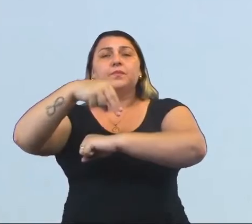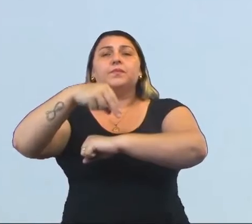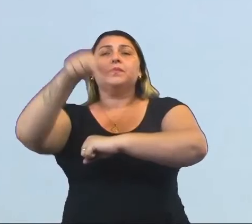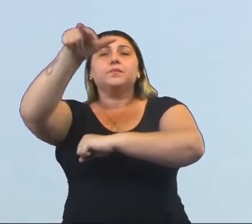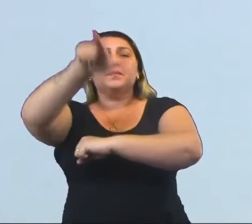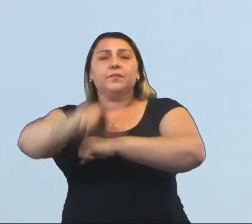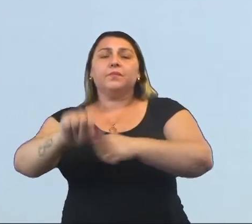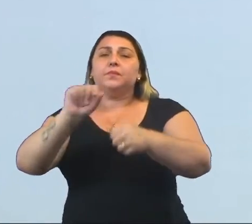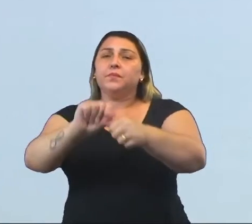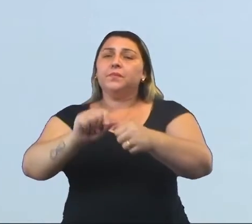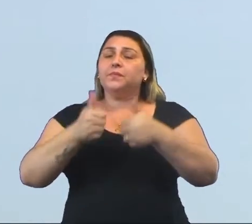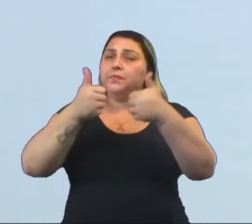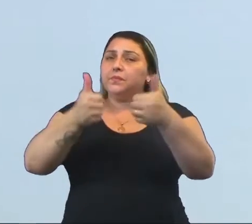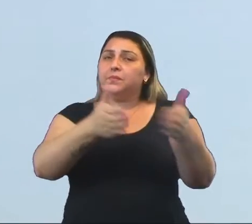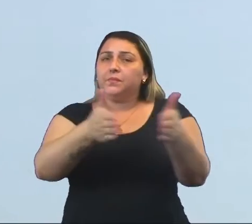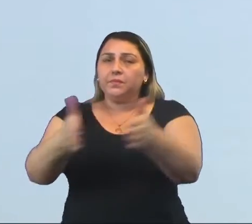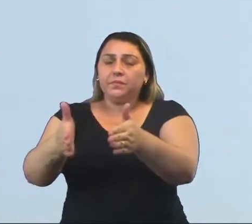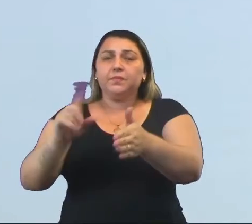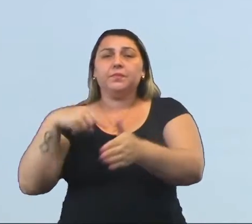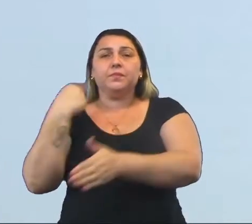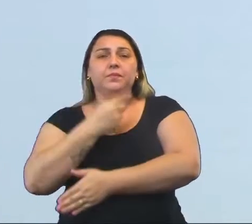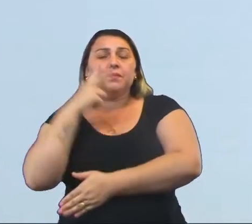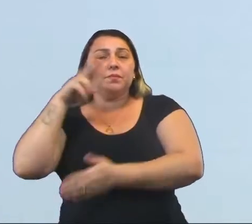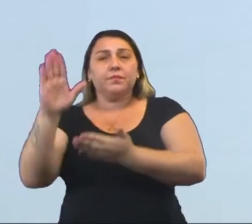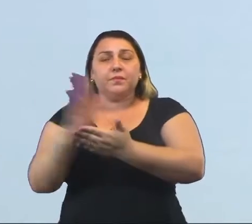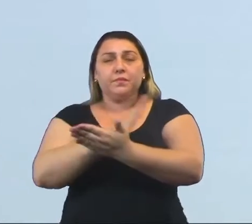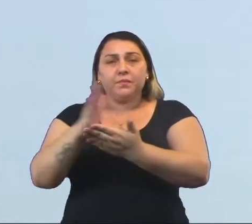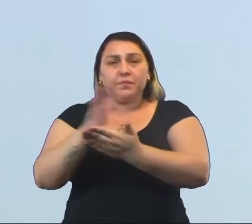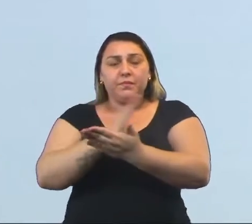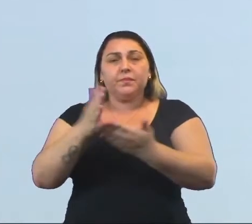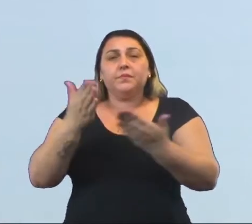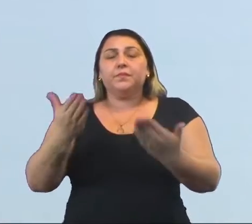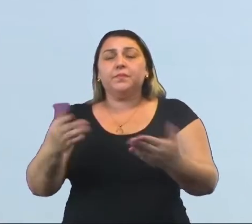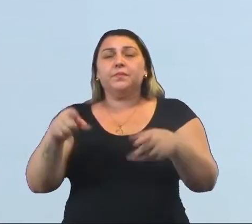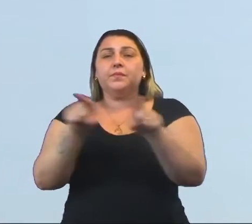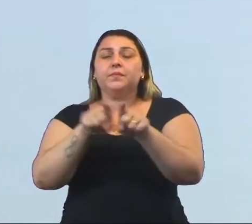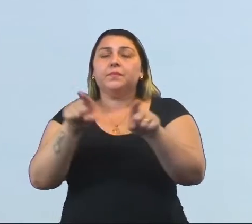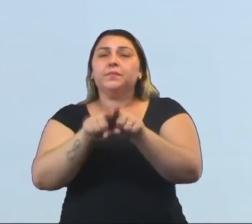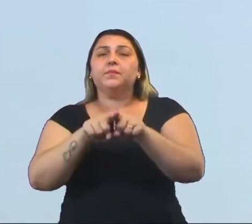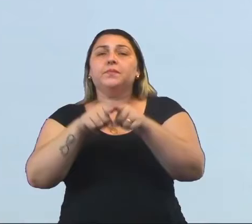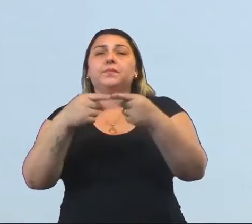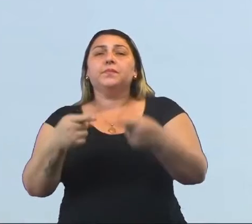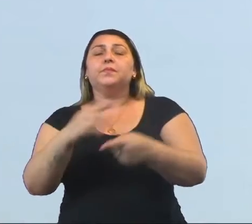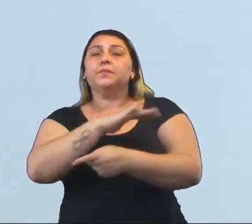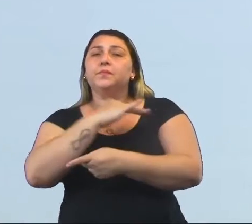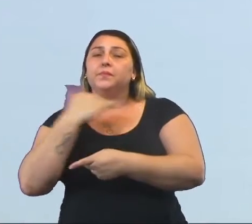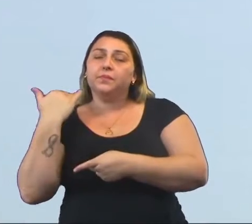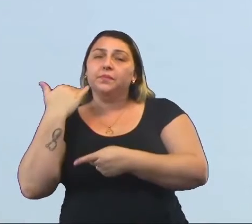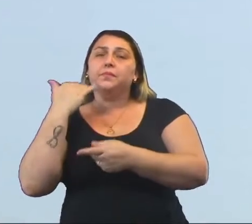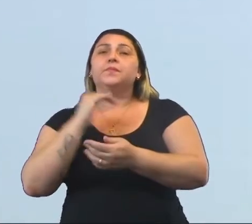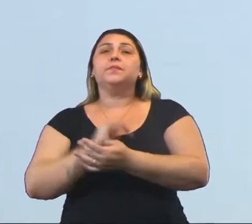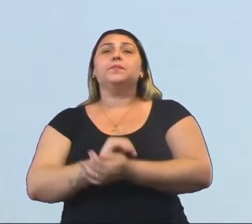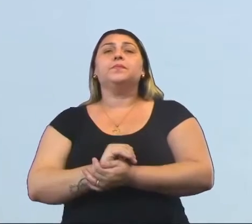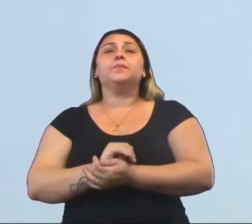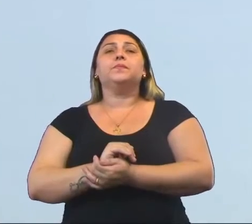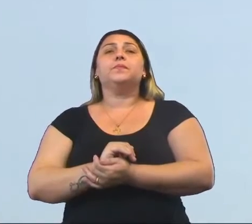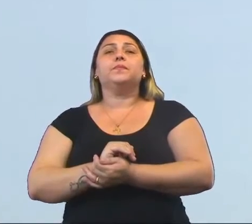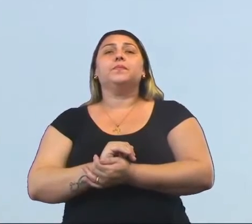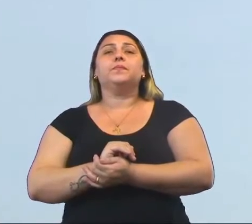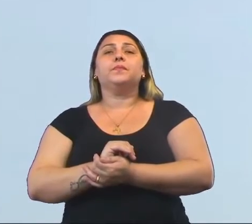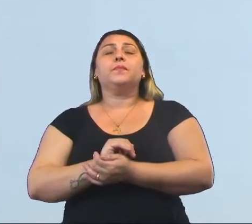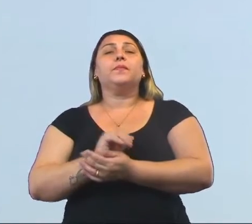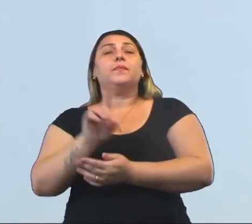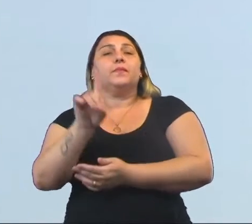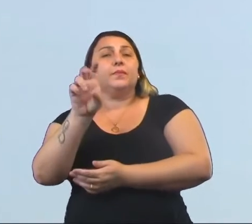parte positiva, né? E nós vamos ver alguns escapes também relacionados à morte, também relacionados aos sonhos, aos